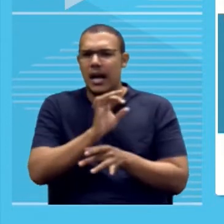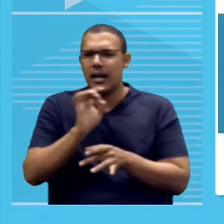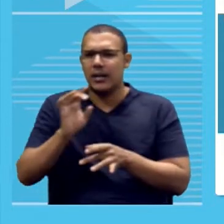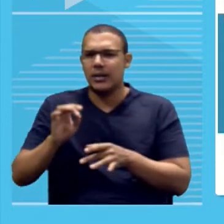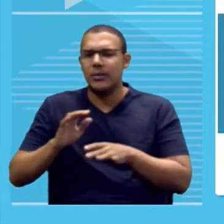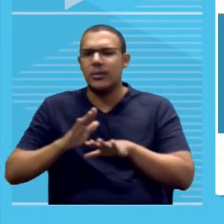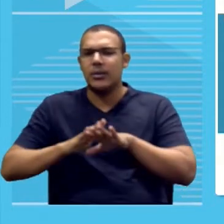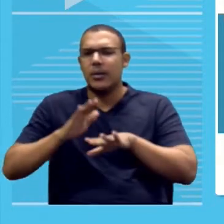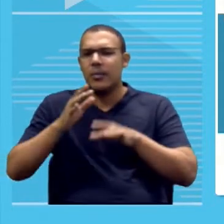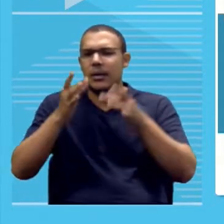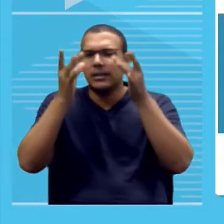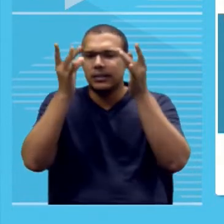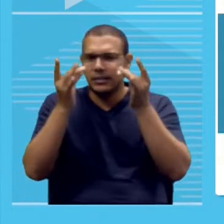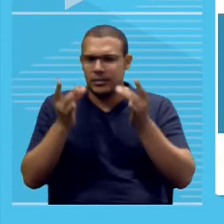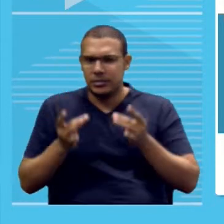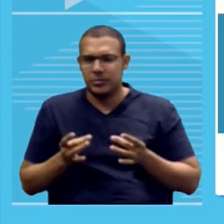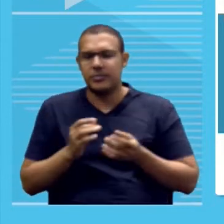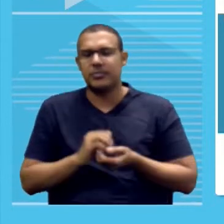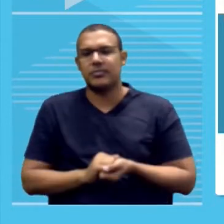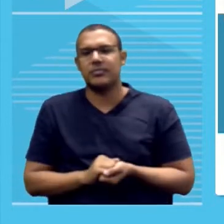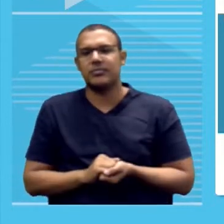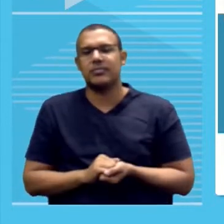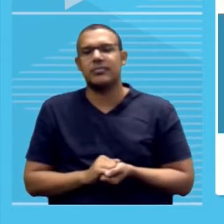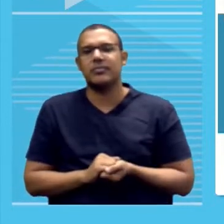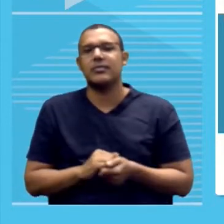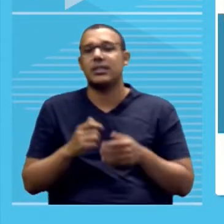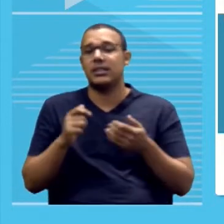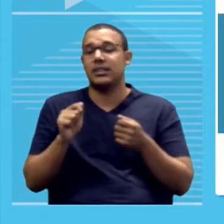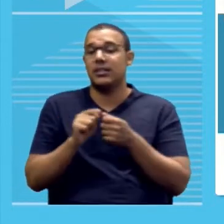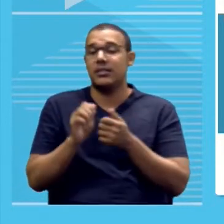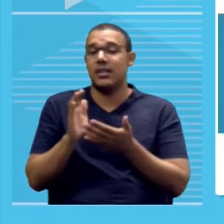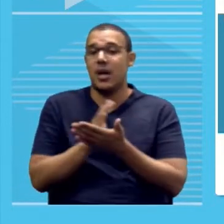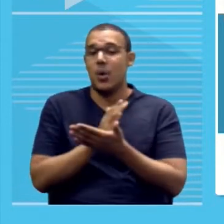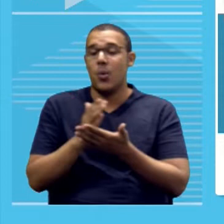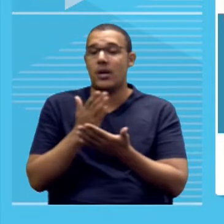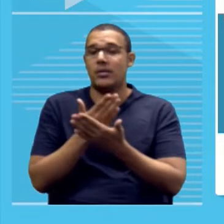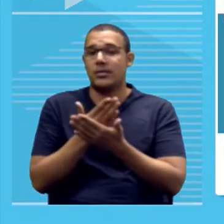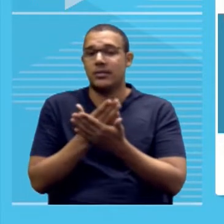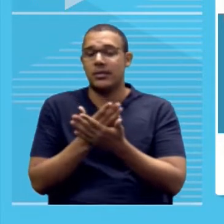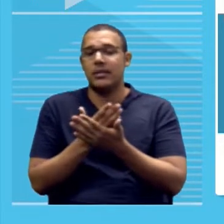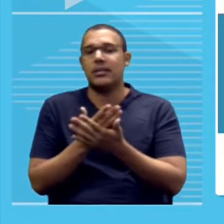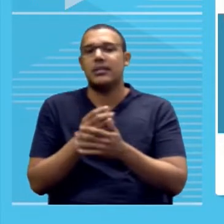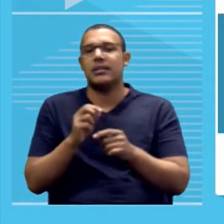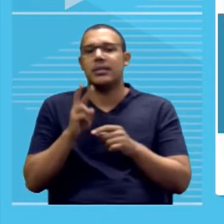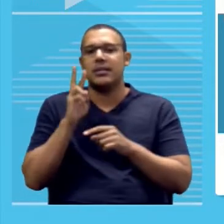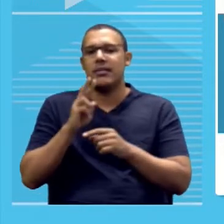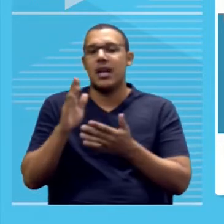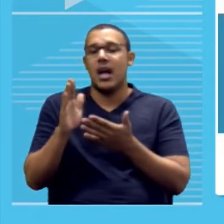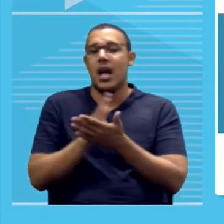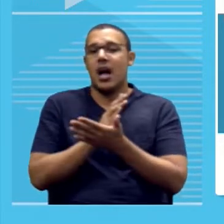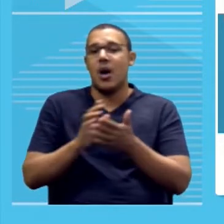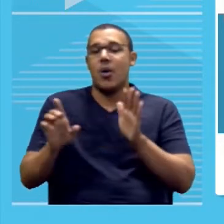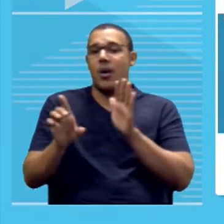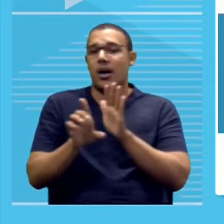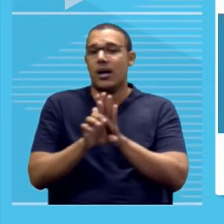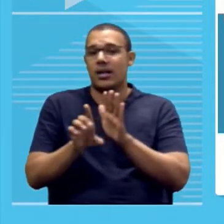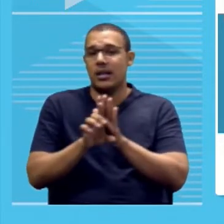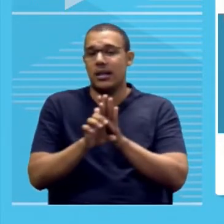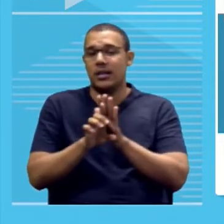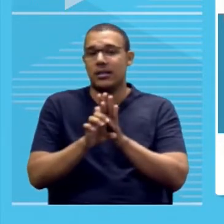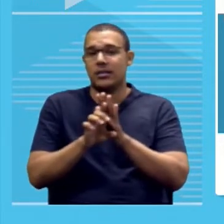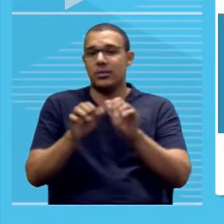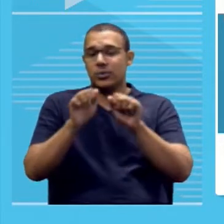uma forma mais detalhada, tá certo? Que a gente já vem fazendo algumas aulas, mas a gente vai ver algumas leis que regem esse